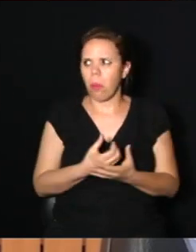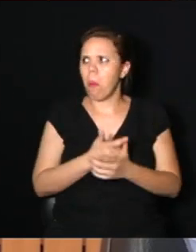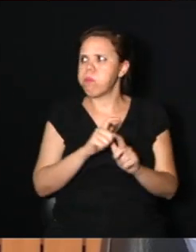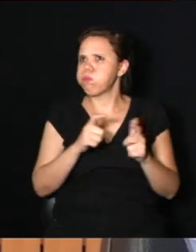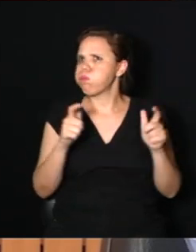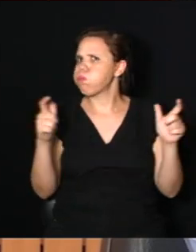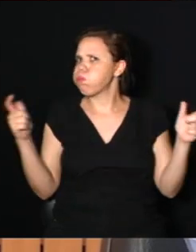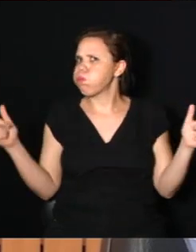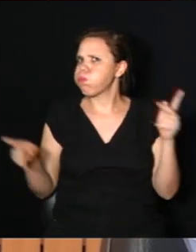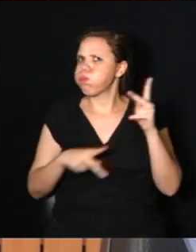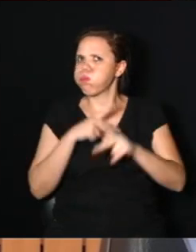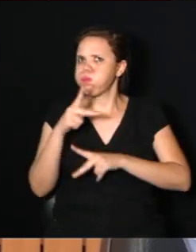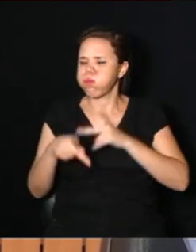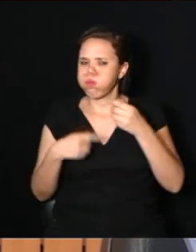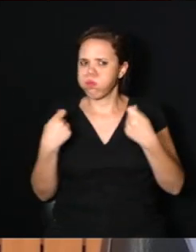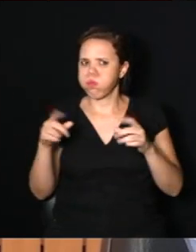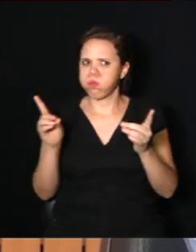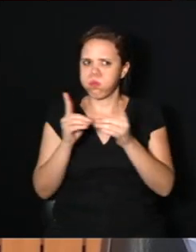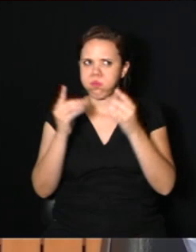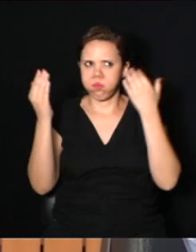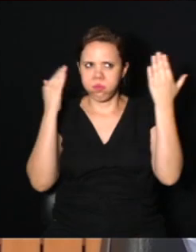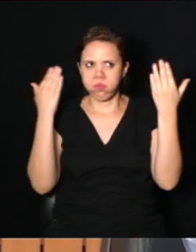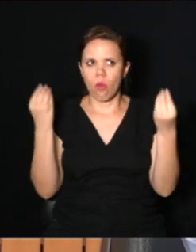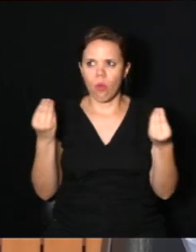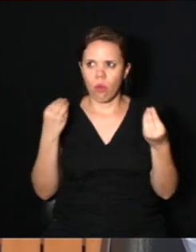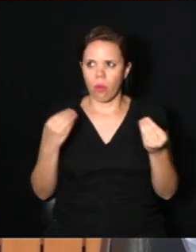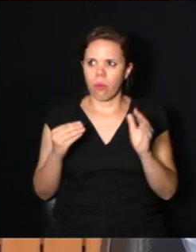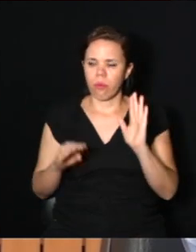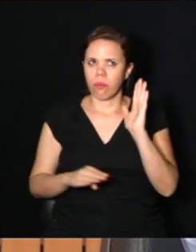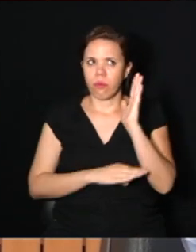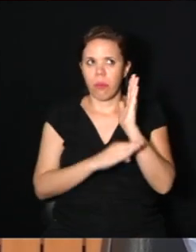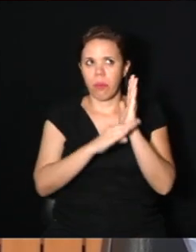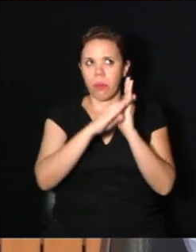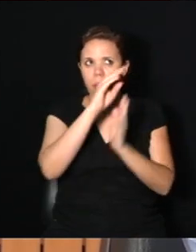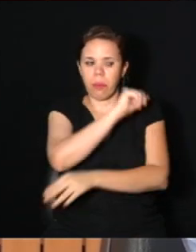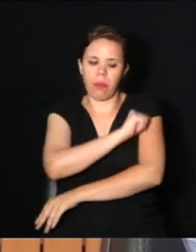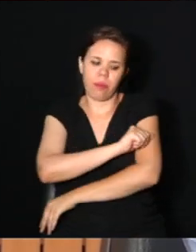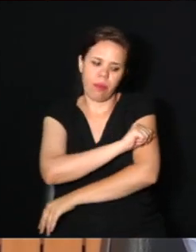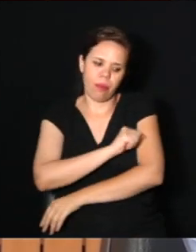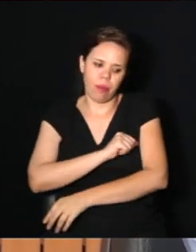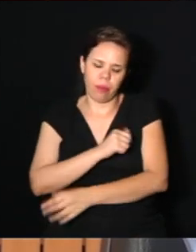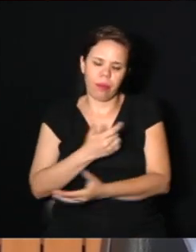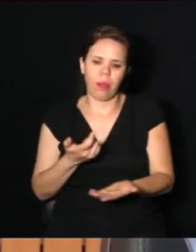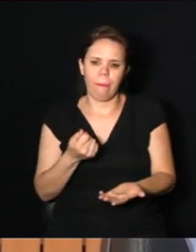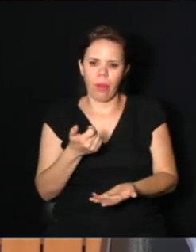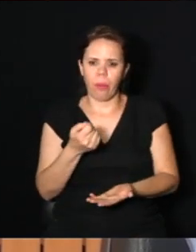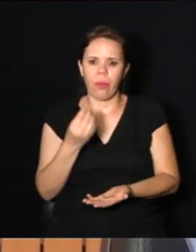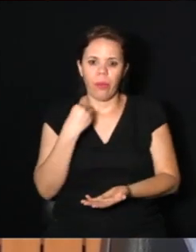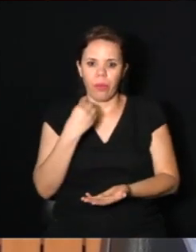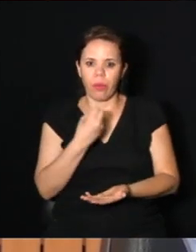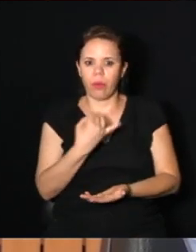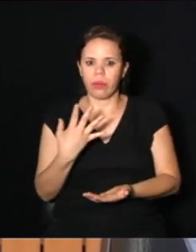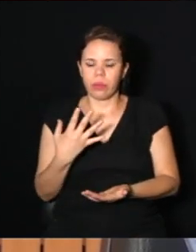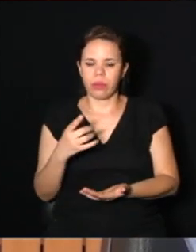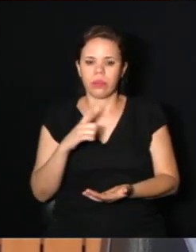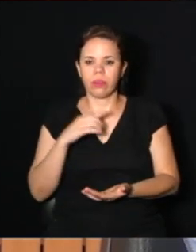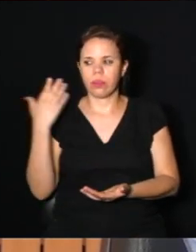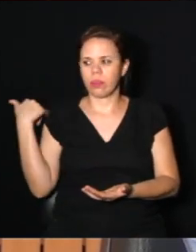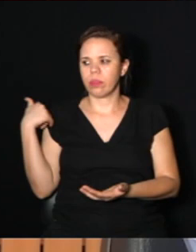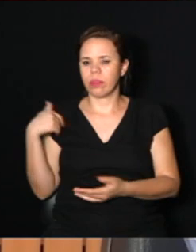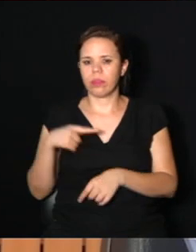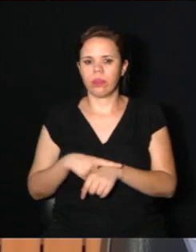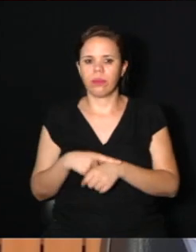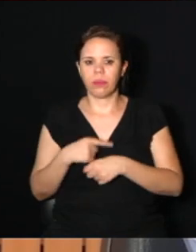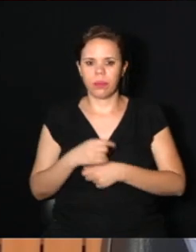um pronto-socorro imenso, são vários andares de enfermaria, então está muito abaixo do que a gente precisaria ter. Recentemente, inclusive,